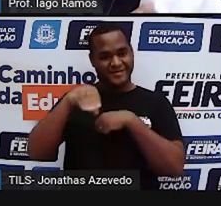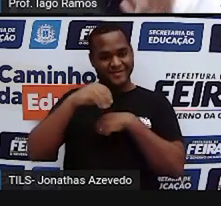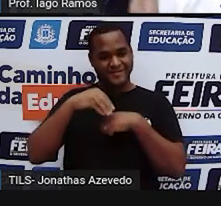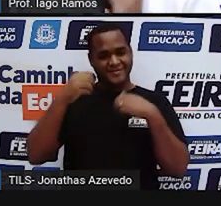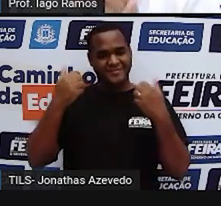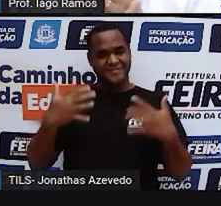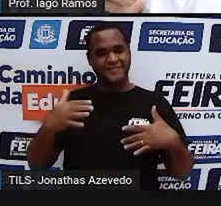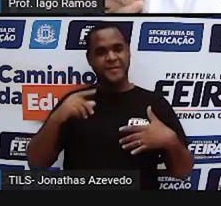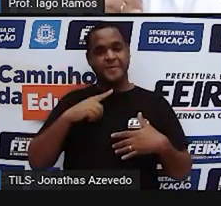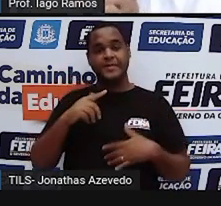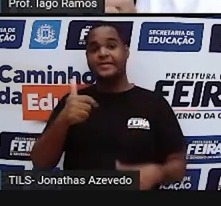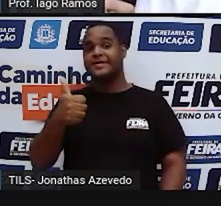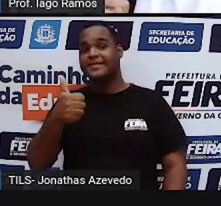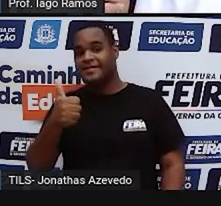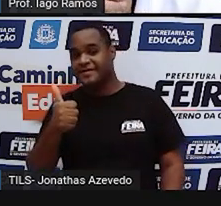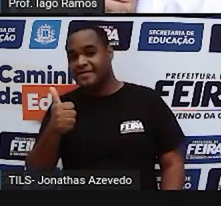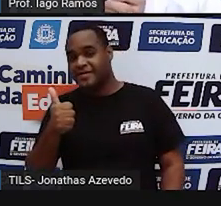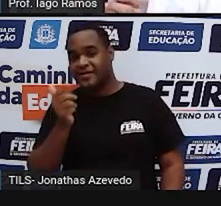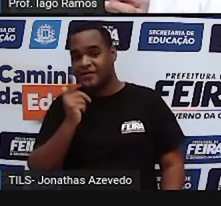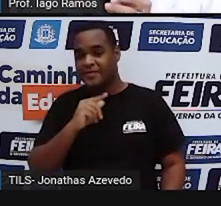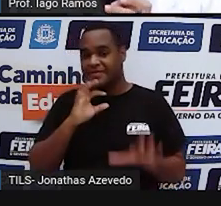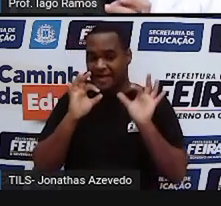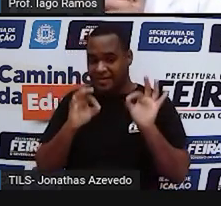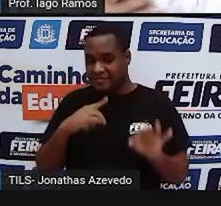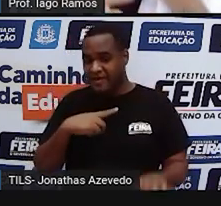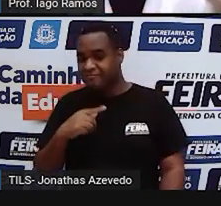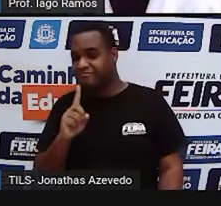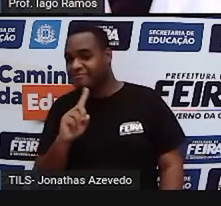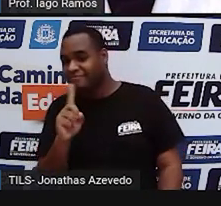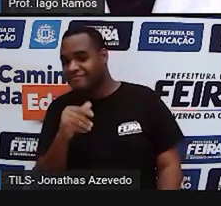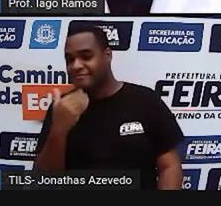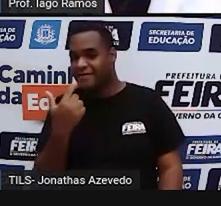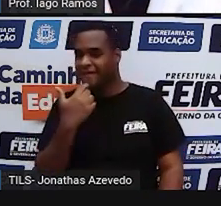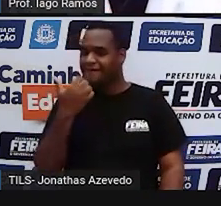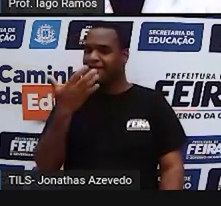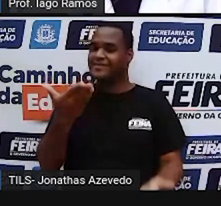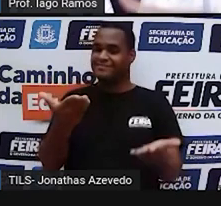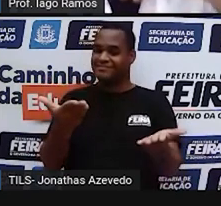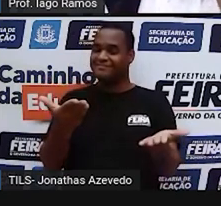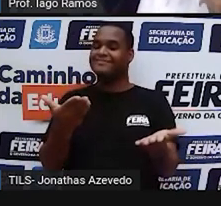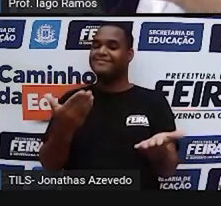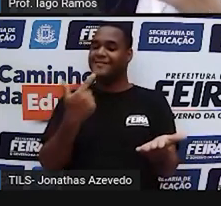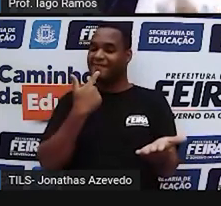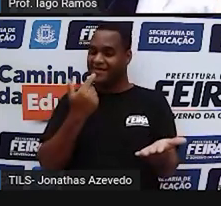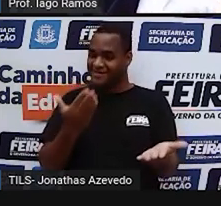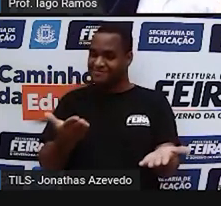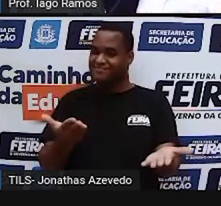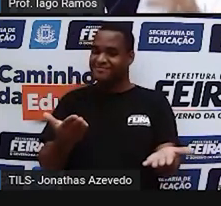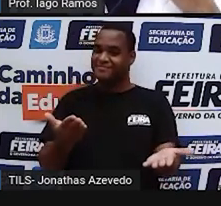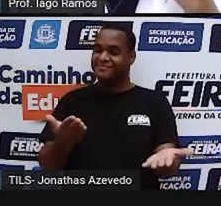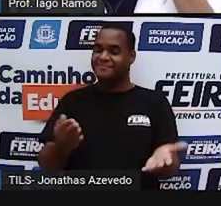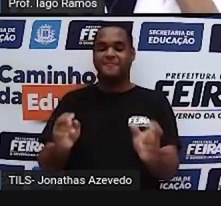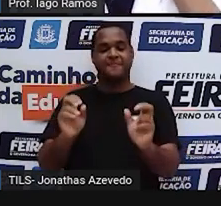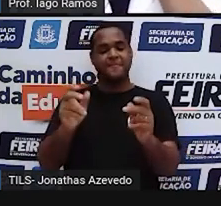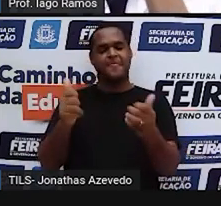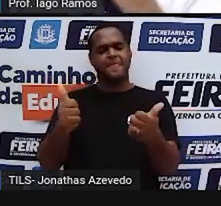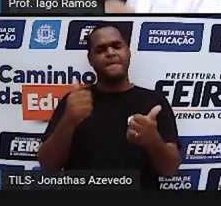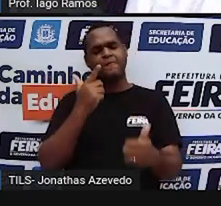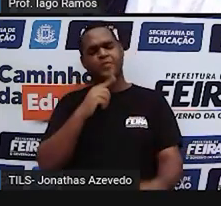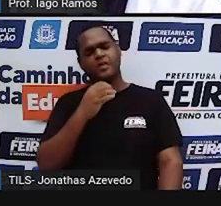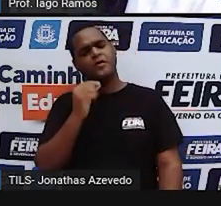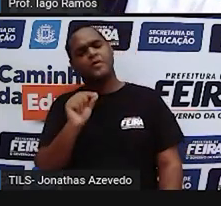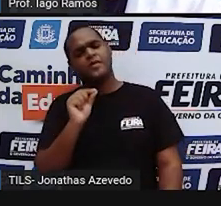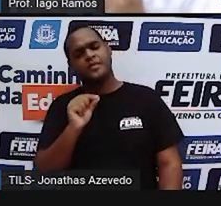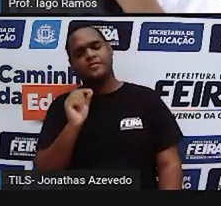hahaha E aí deu certo não deu eu não disse que daria pois bem isso é para o